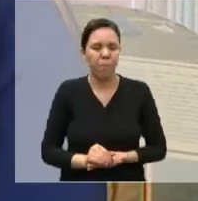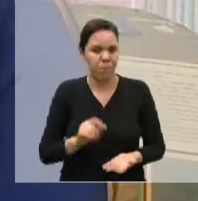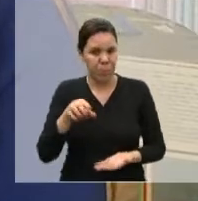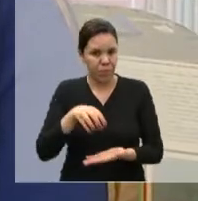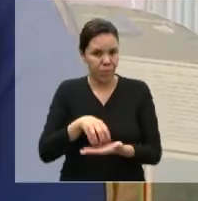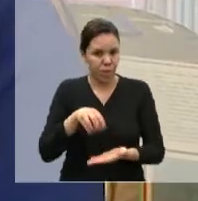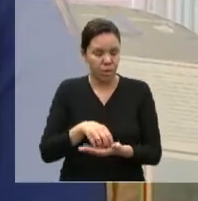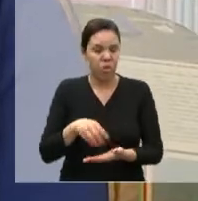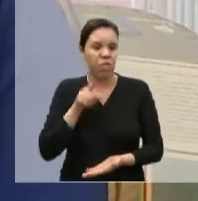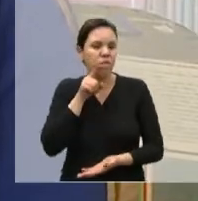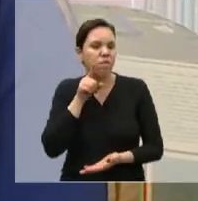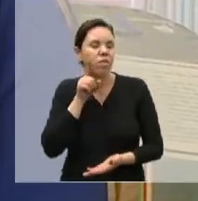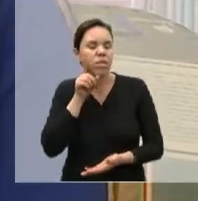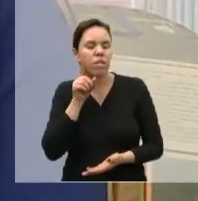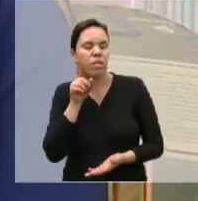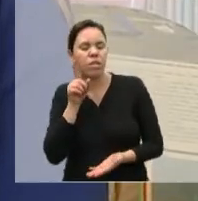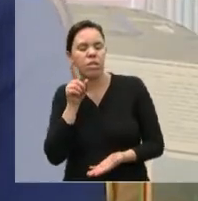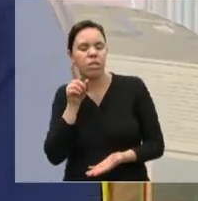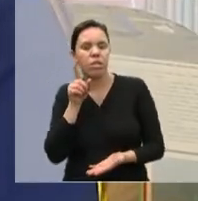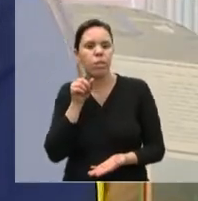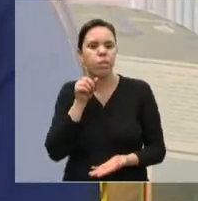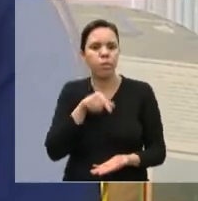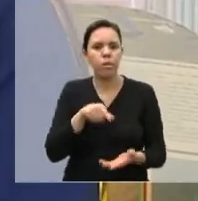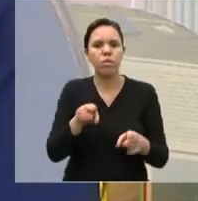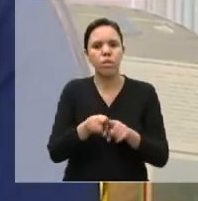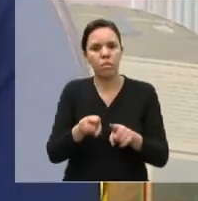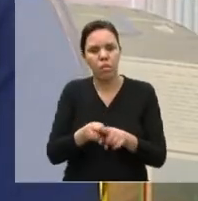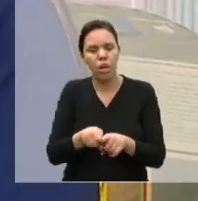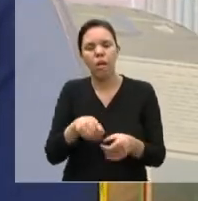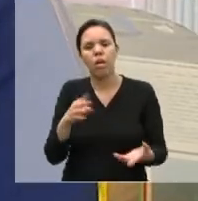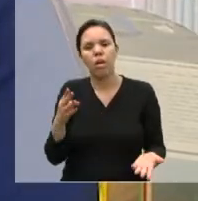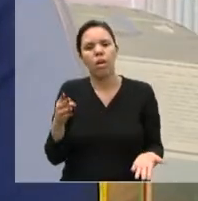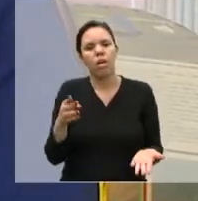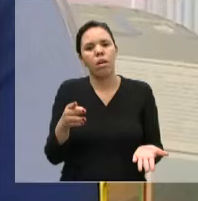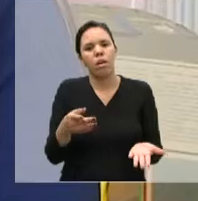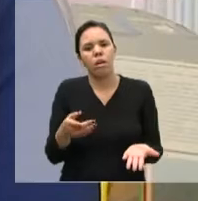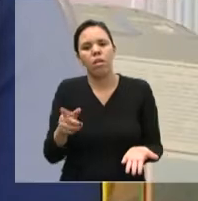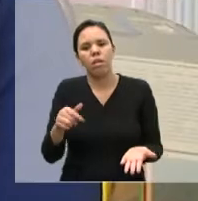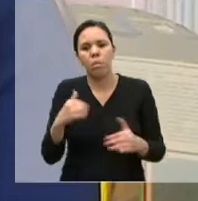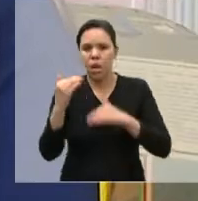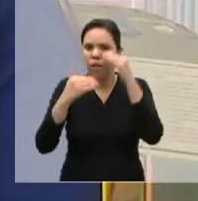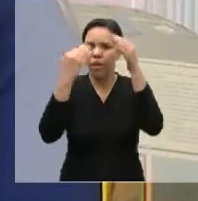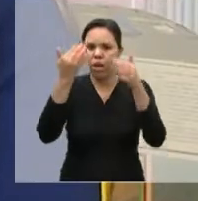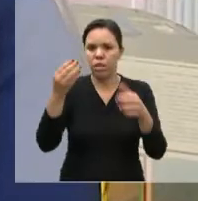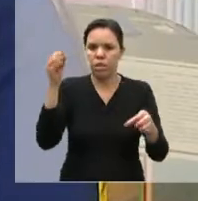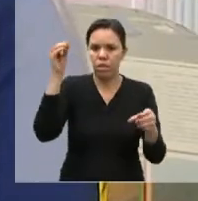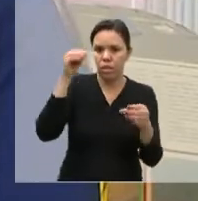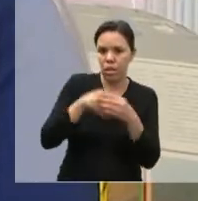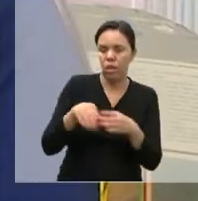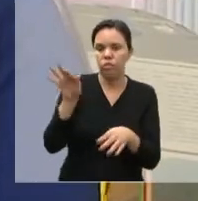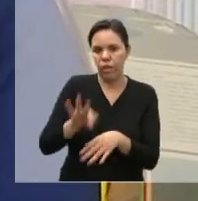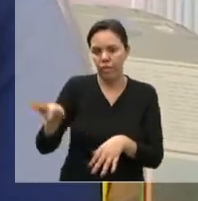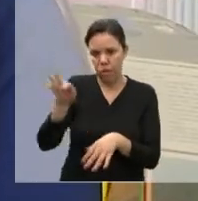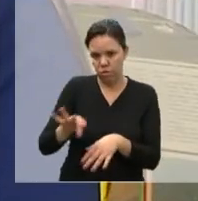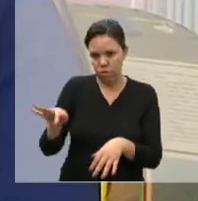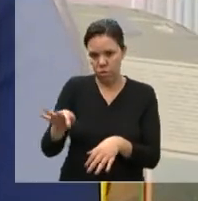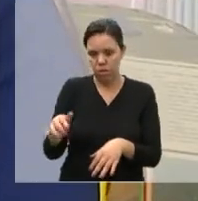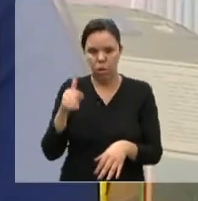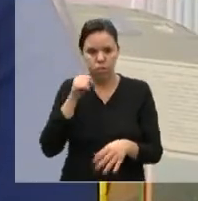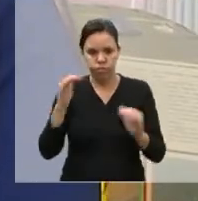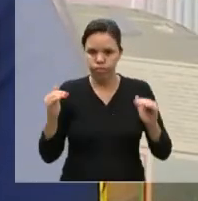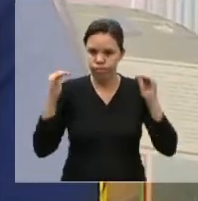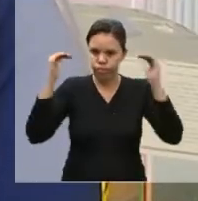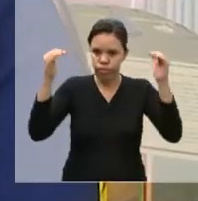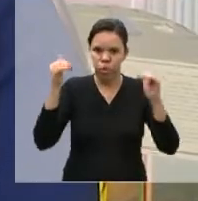delas também alcançam, alavancam, né, as suas carreiras aí dentro da academia. Então, chegando também a esses níveis mais altos, as mulheres ainda